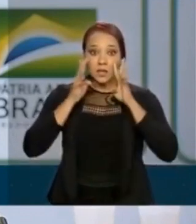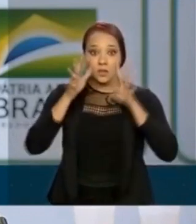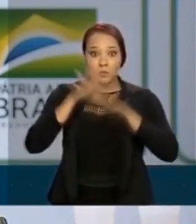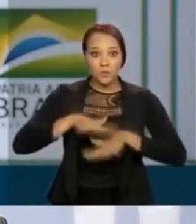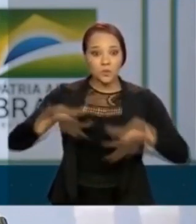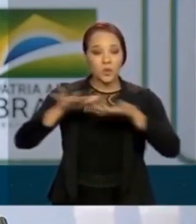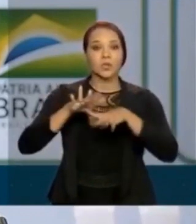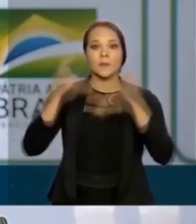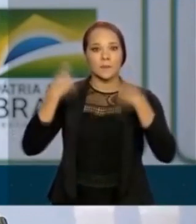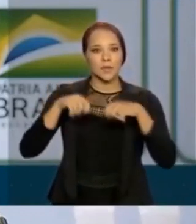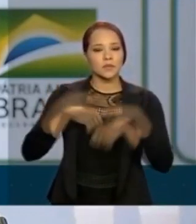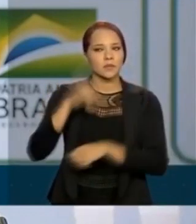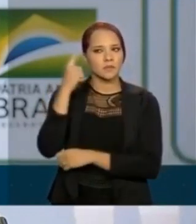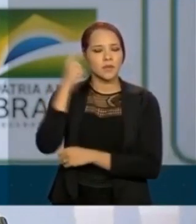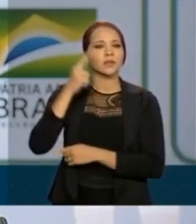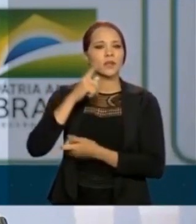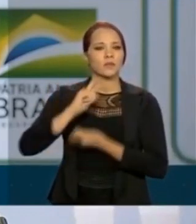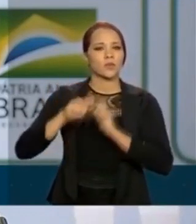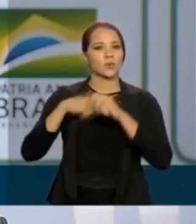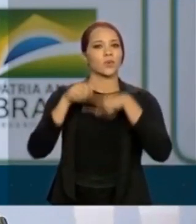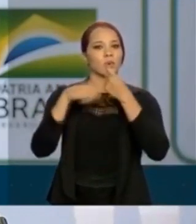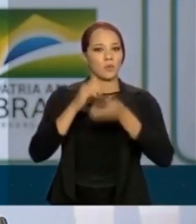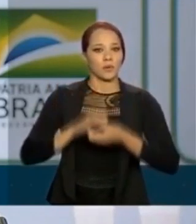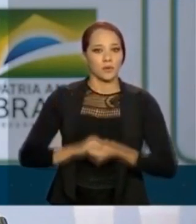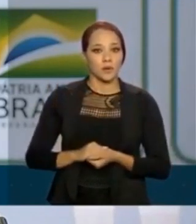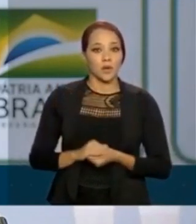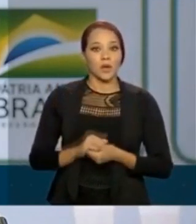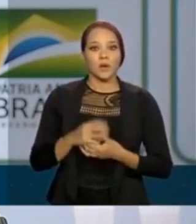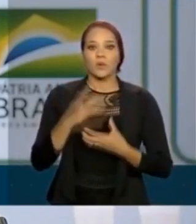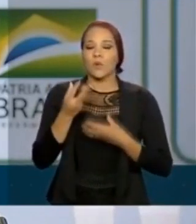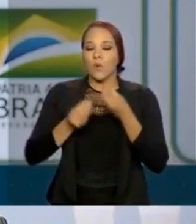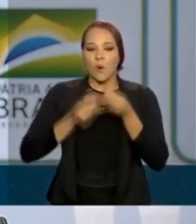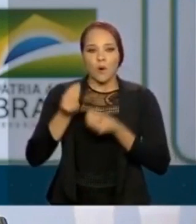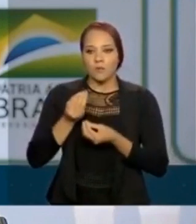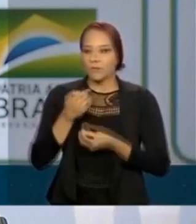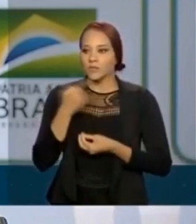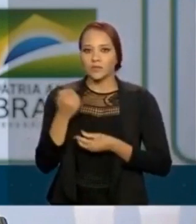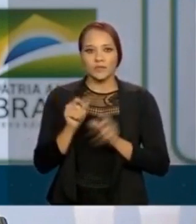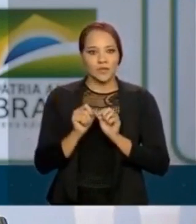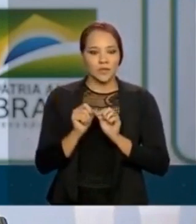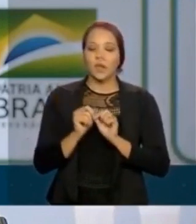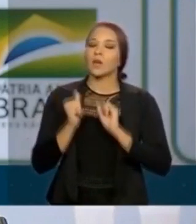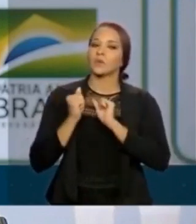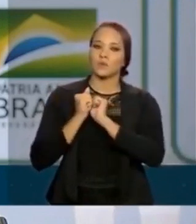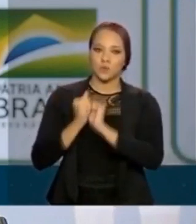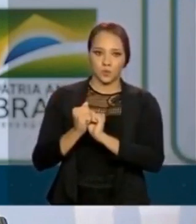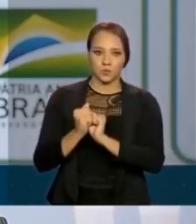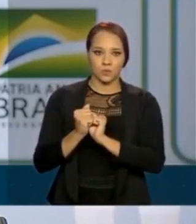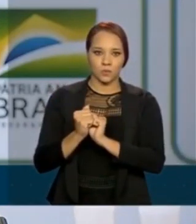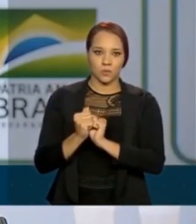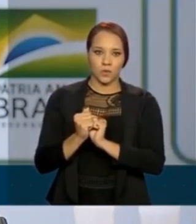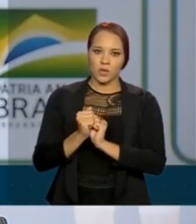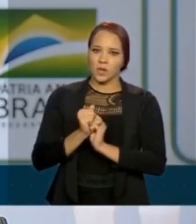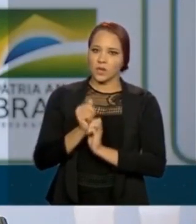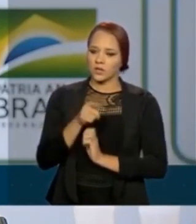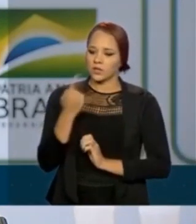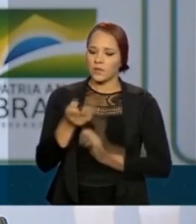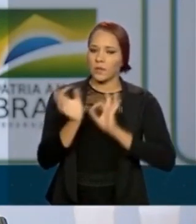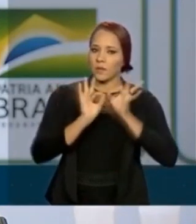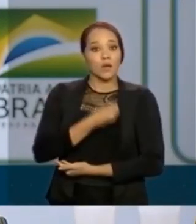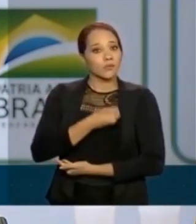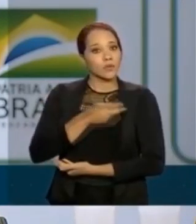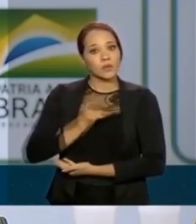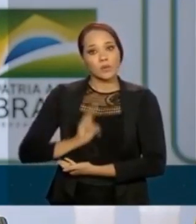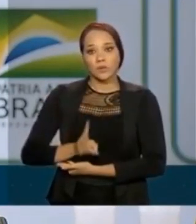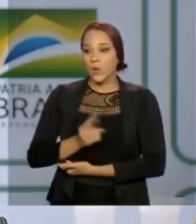é preciso pensar na economia. A maneira como nós vamos fazer isso será juntos. Nós vamos construir